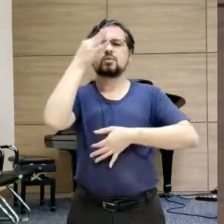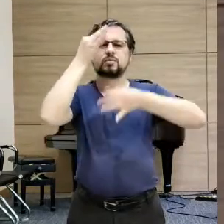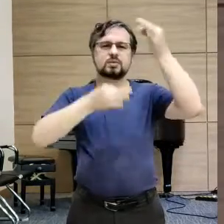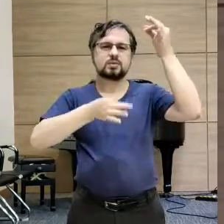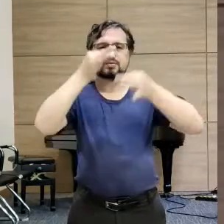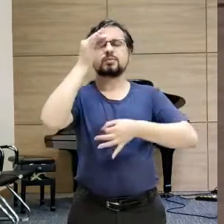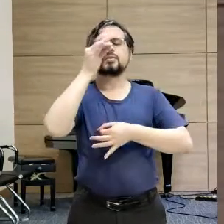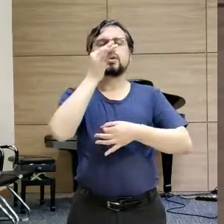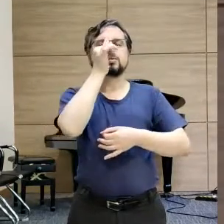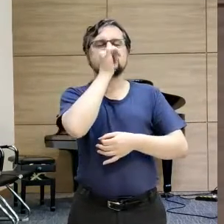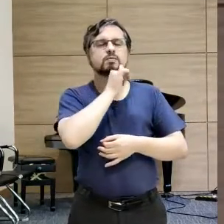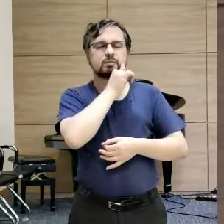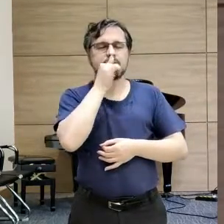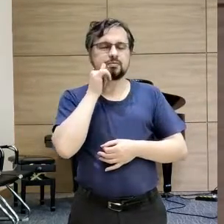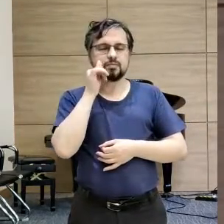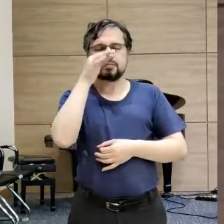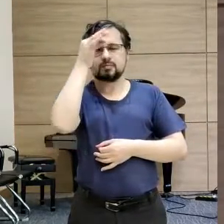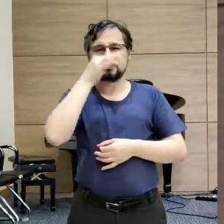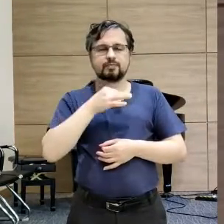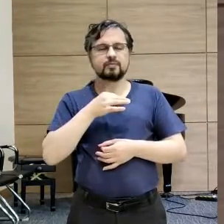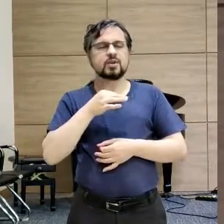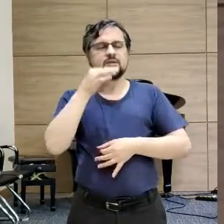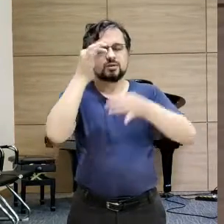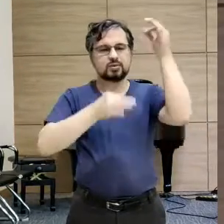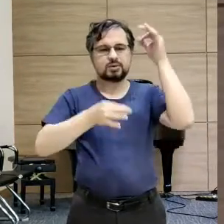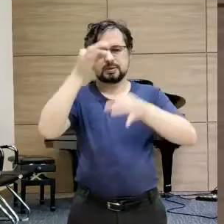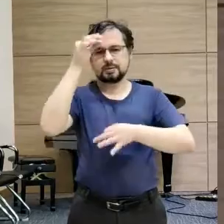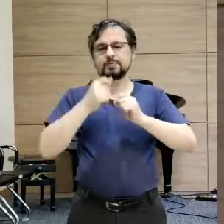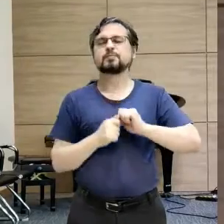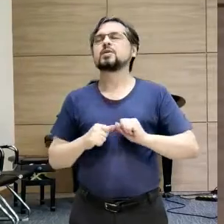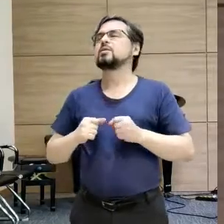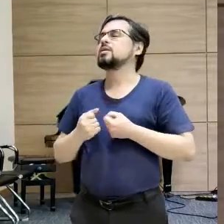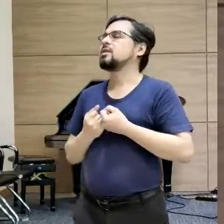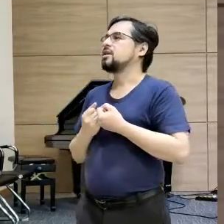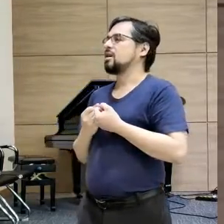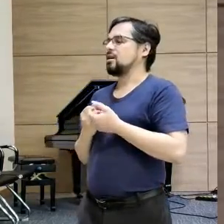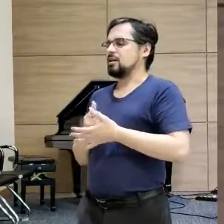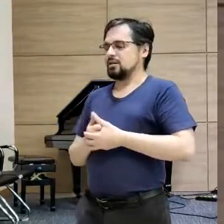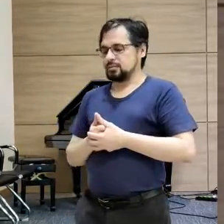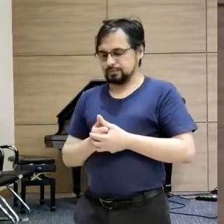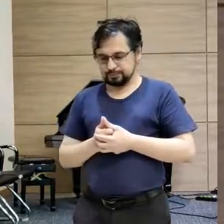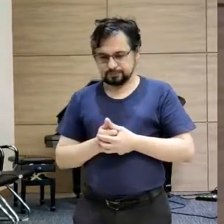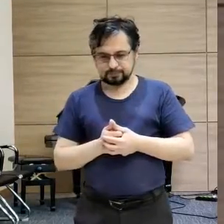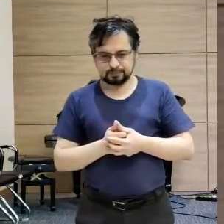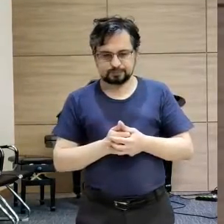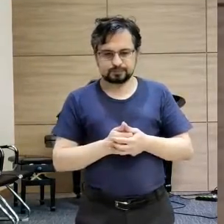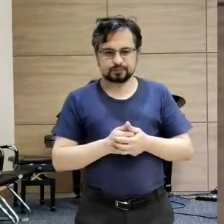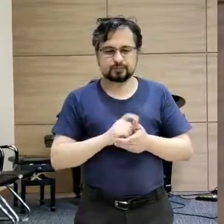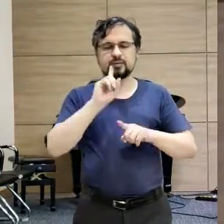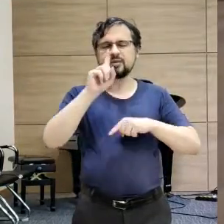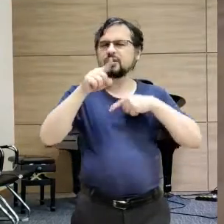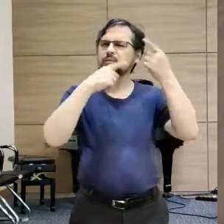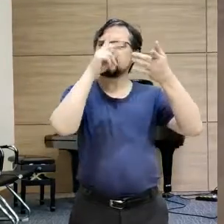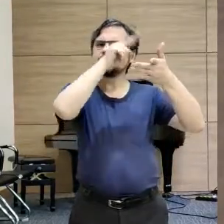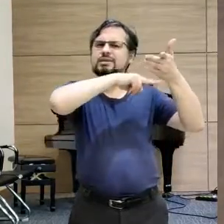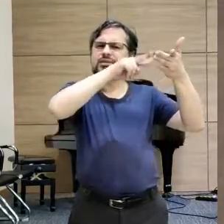Então serão oferecidos novilhos sobre o seu altar. Irmãos, depois de ler esse